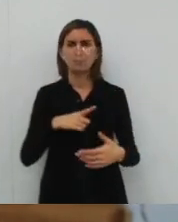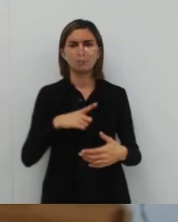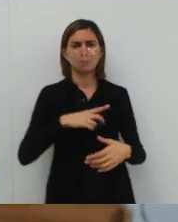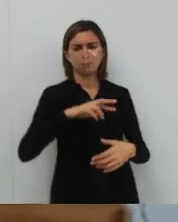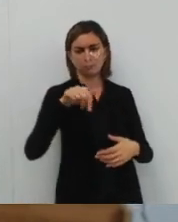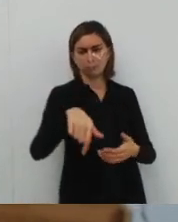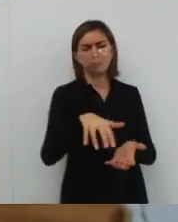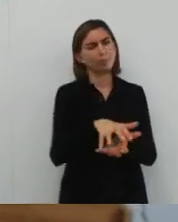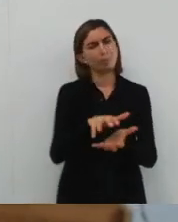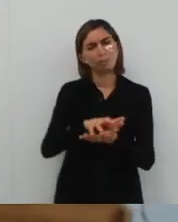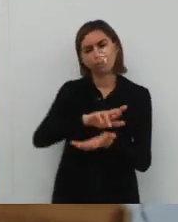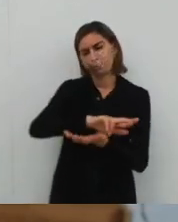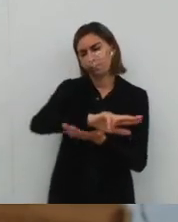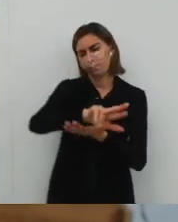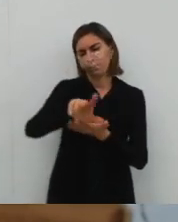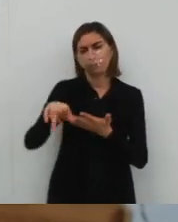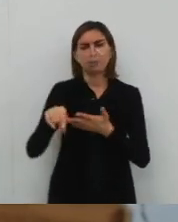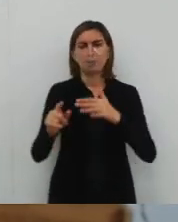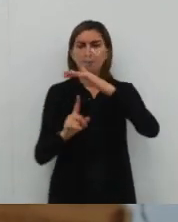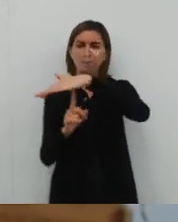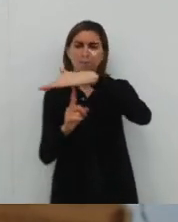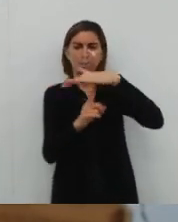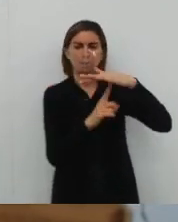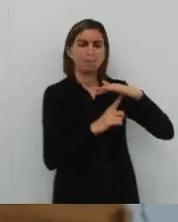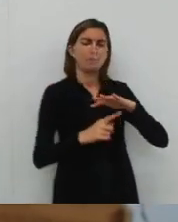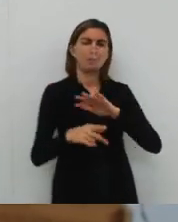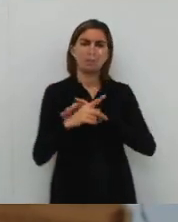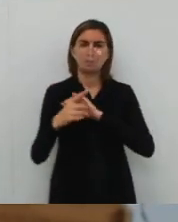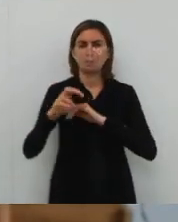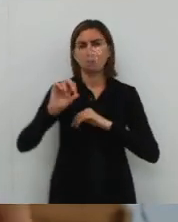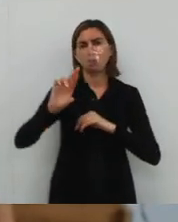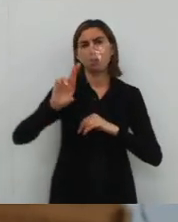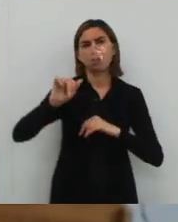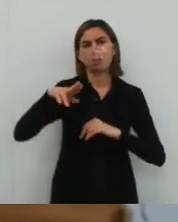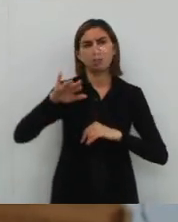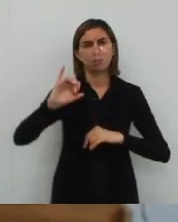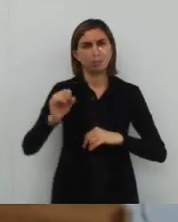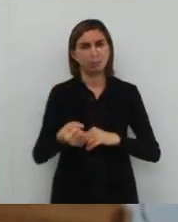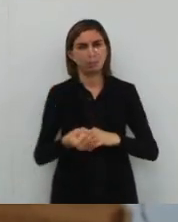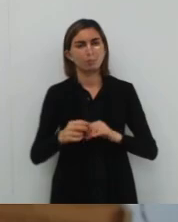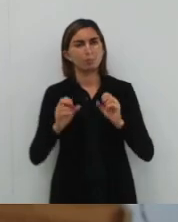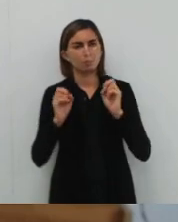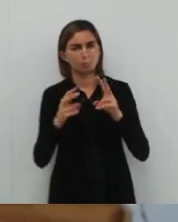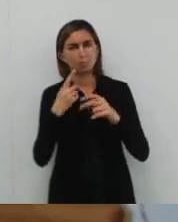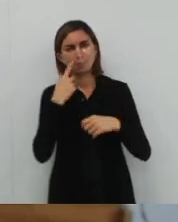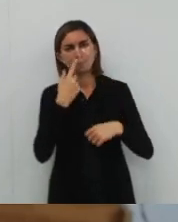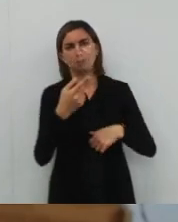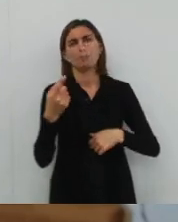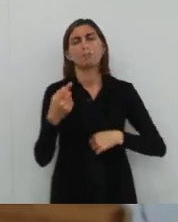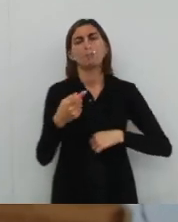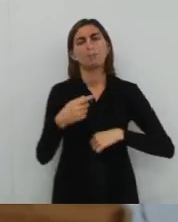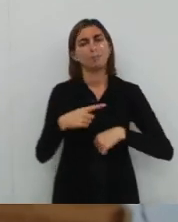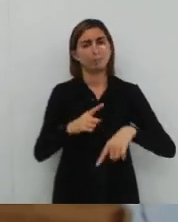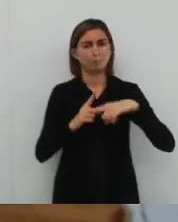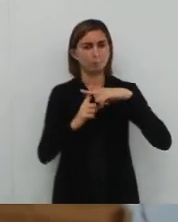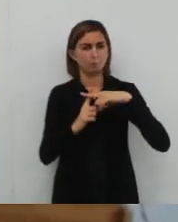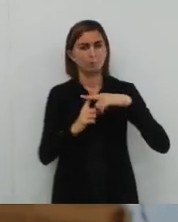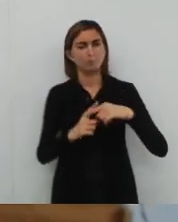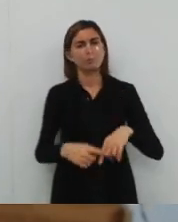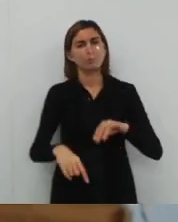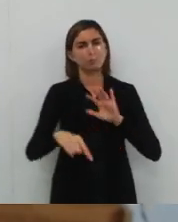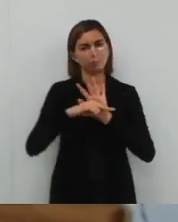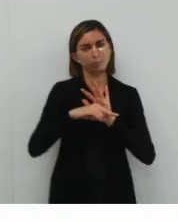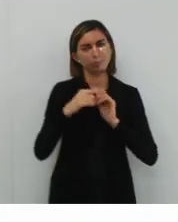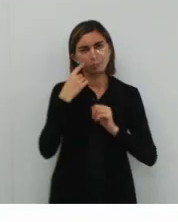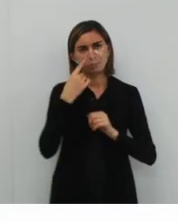no Recife uma série de feirinhas aí de produtos orgânicos. Ok? Então, quais são os aspectos positivos e negativos?